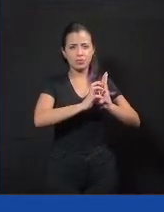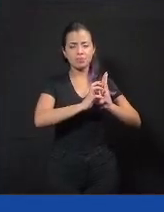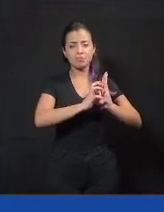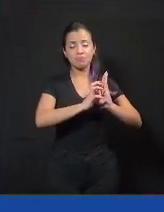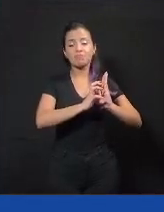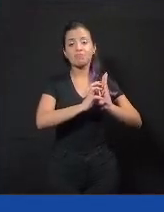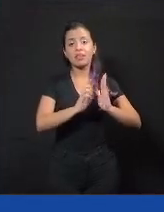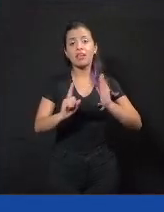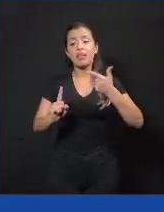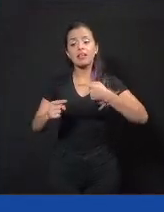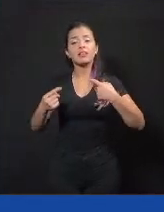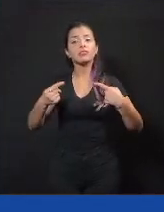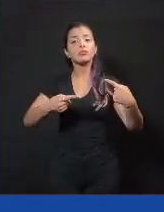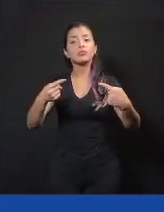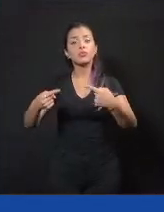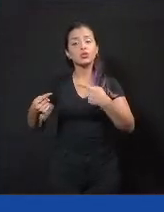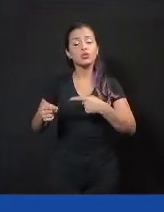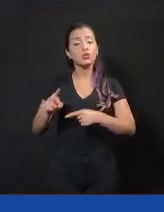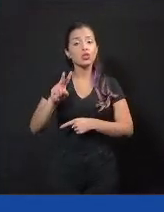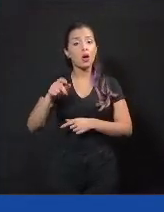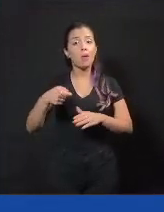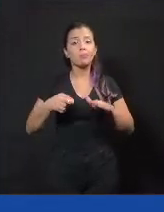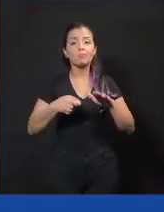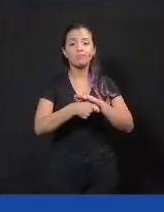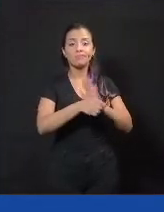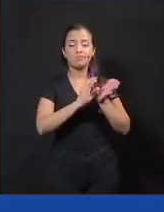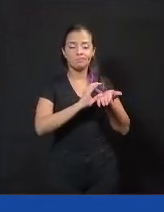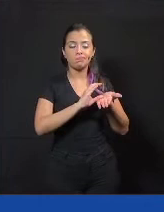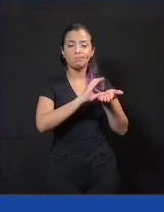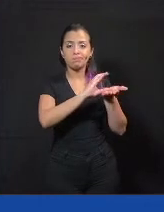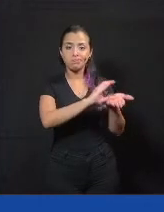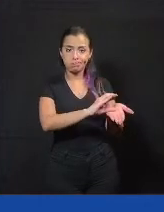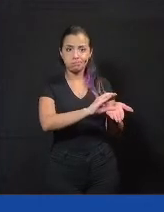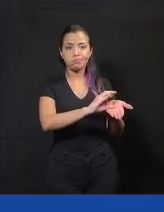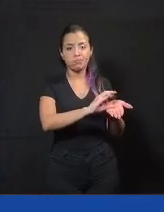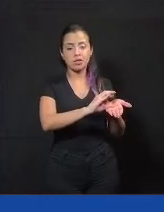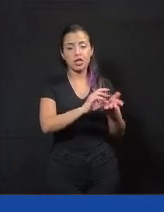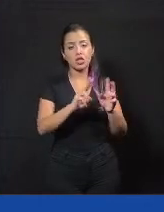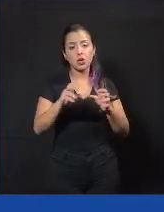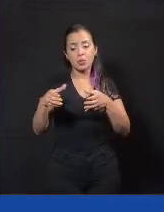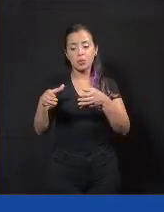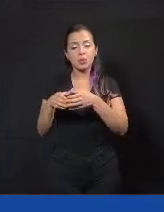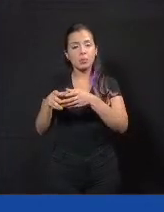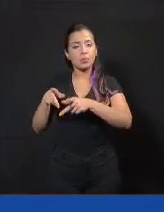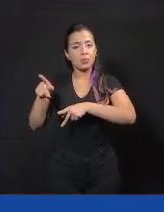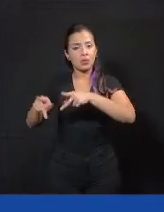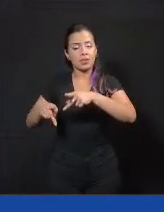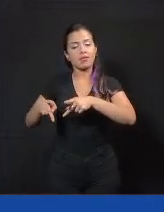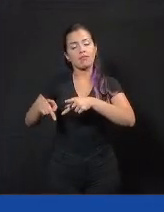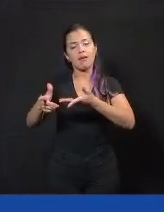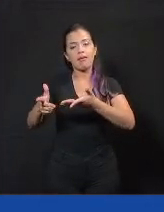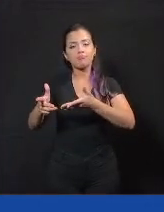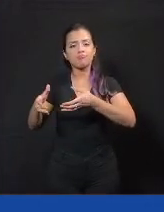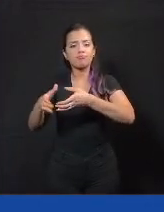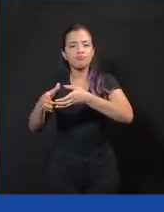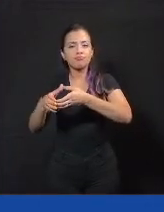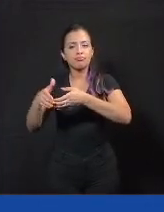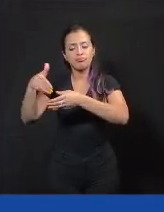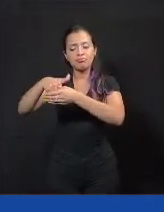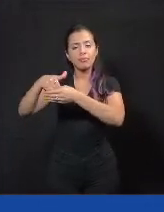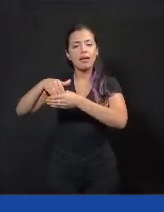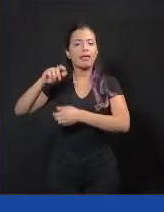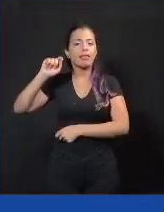discutindo sobre as verbas e a participação da população negra, de candidatos e candidatas negras, nas